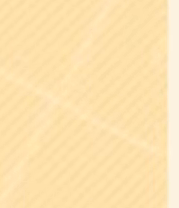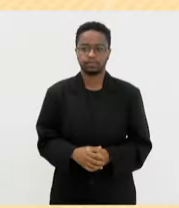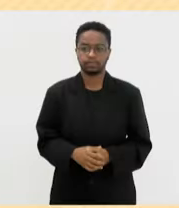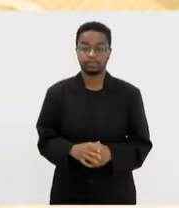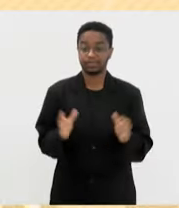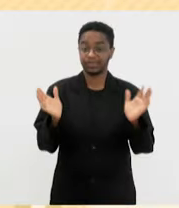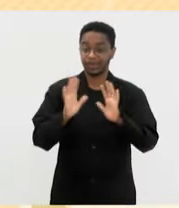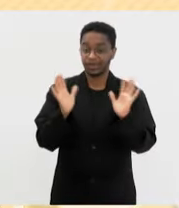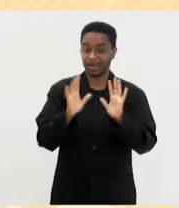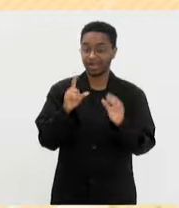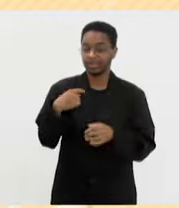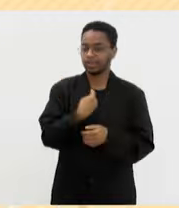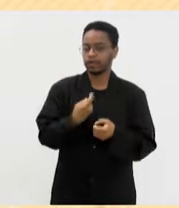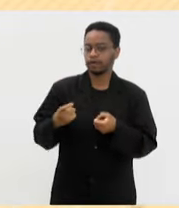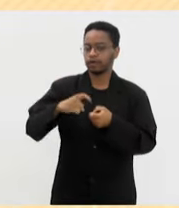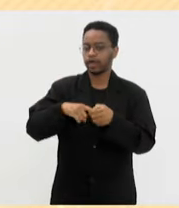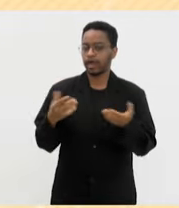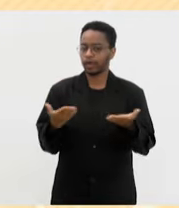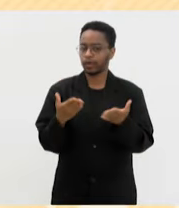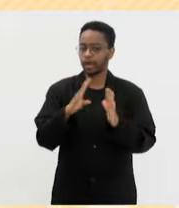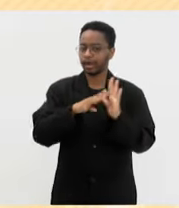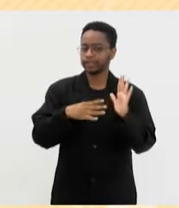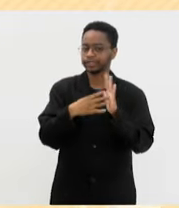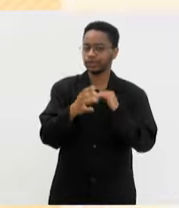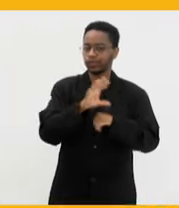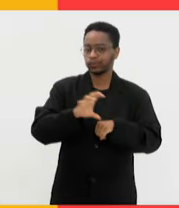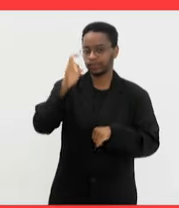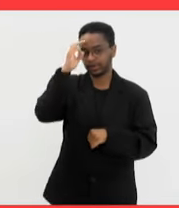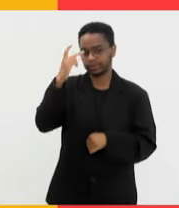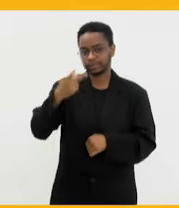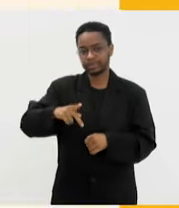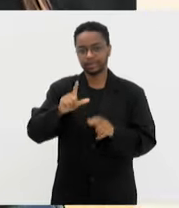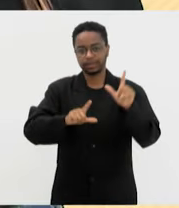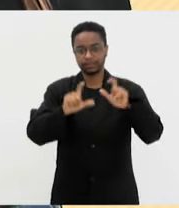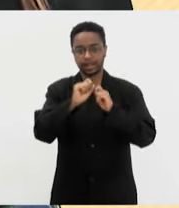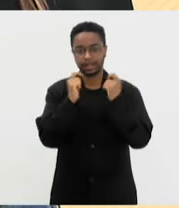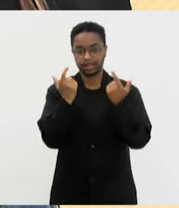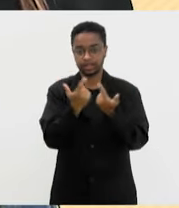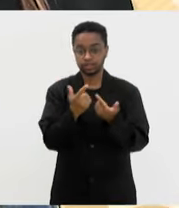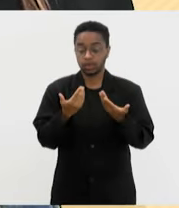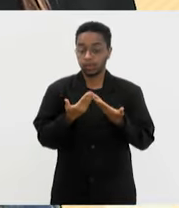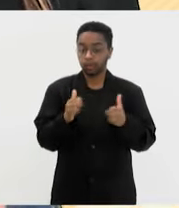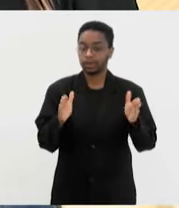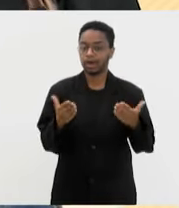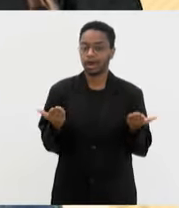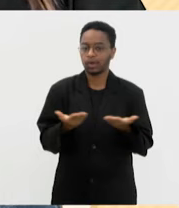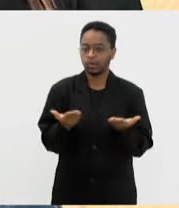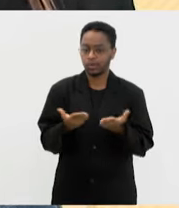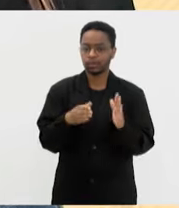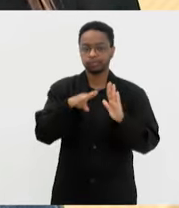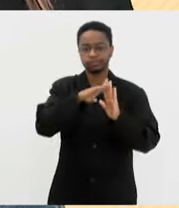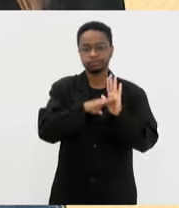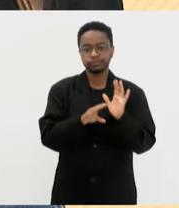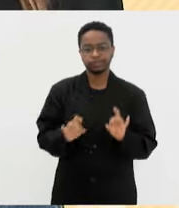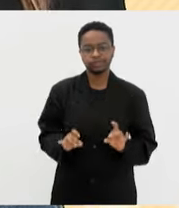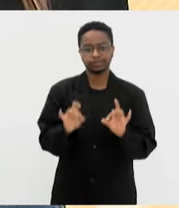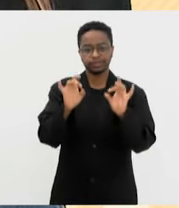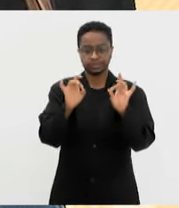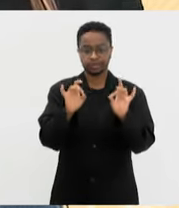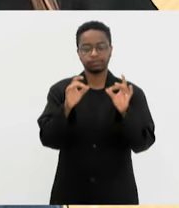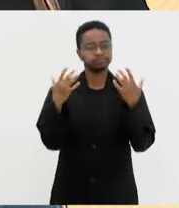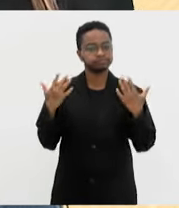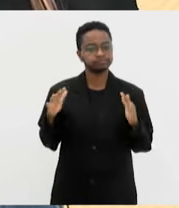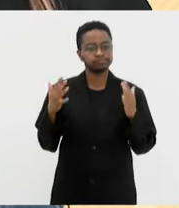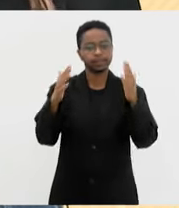Olá, estamos de volta com mais uma Agenda Cultural da TV Alerj. Abrimos essa edição com uma programação especial para